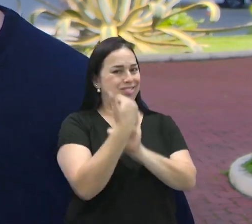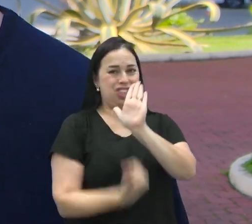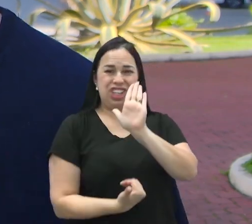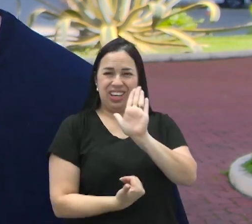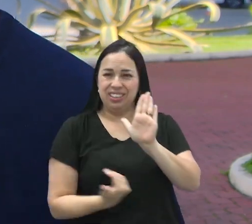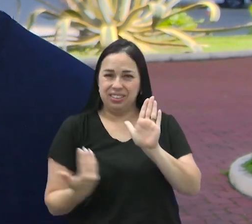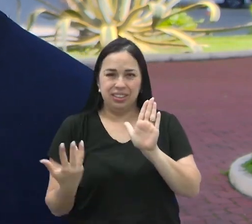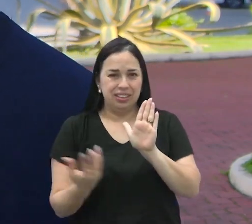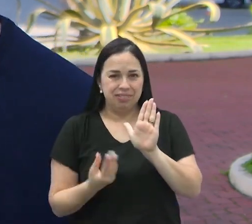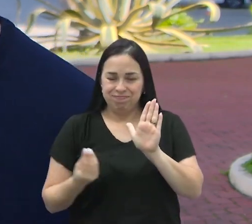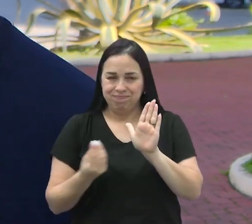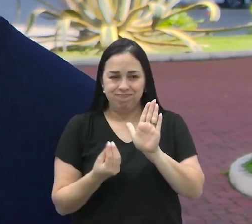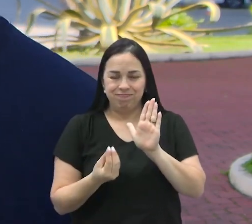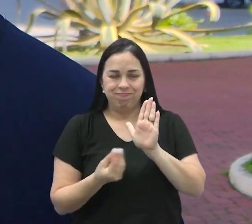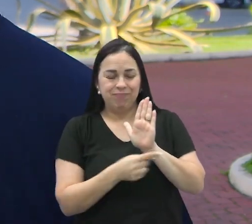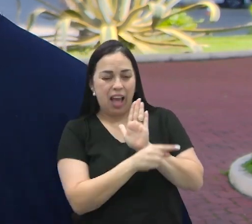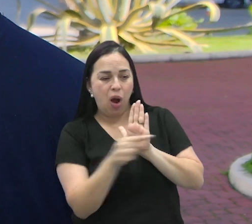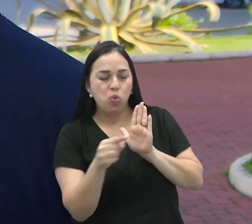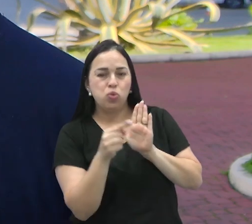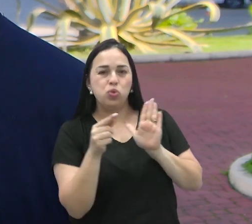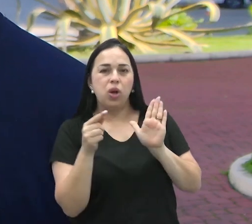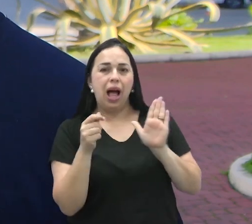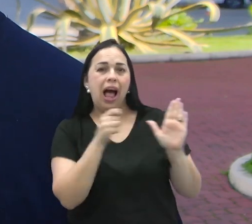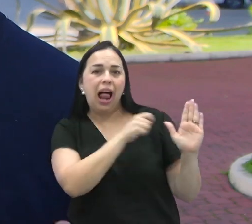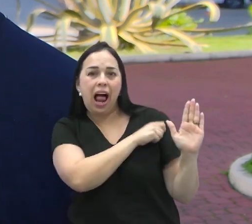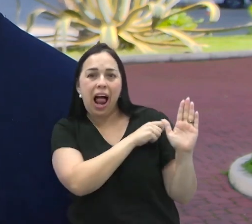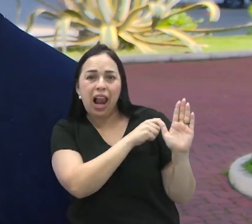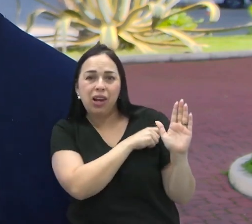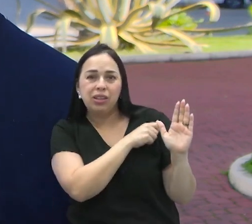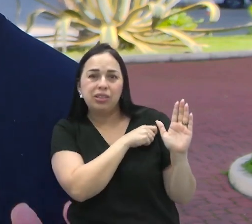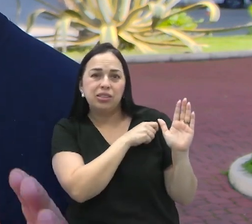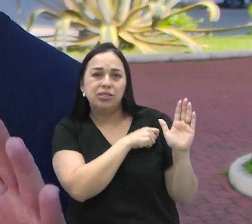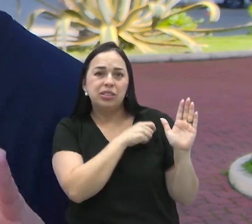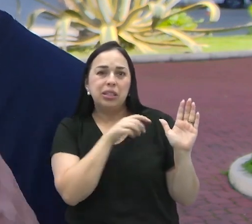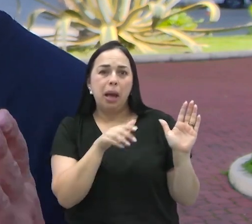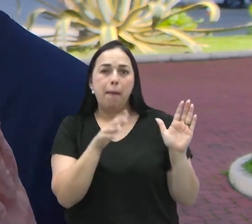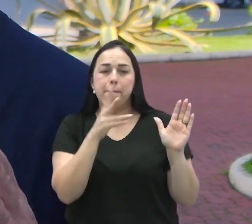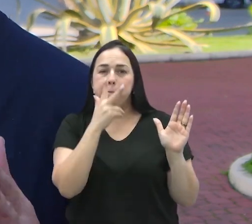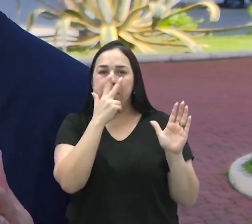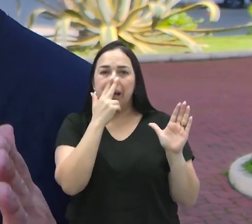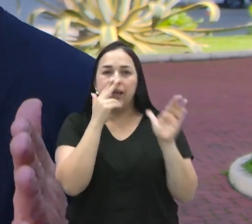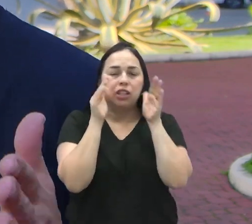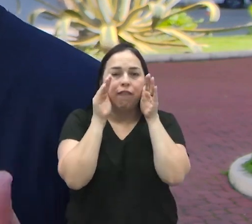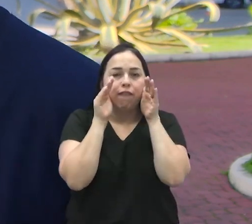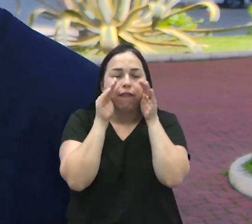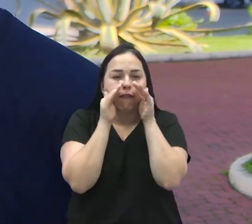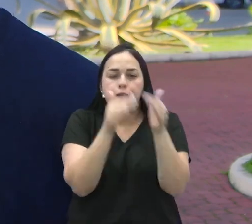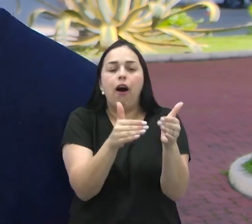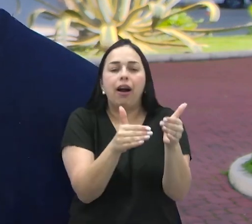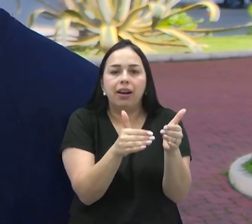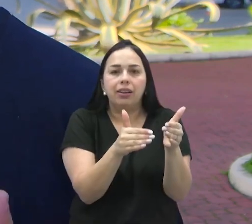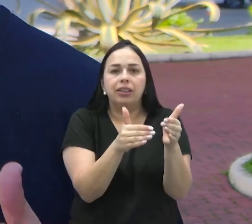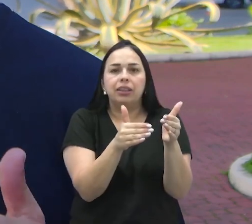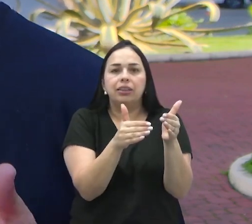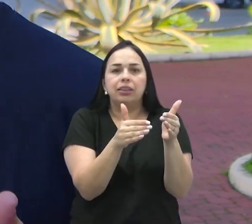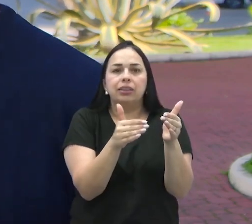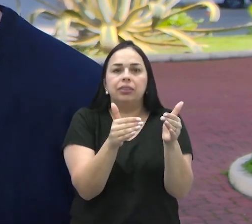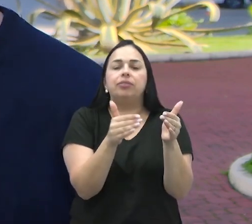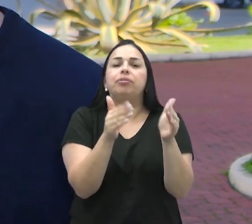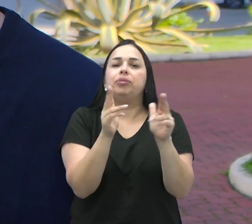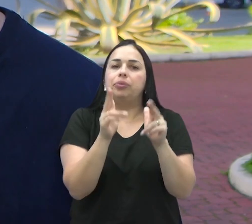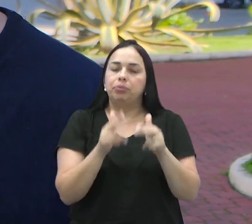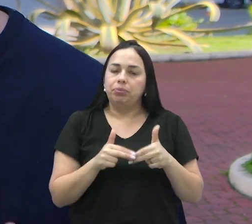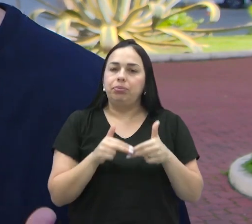tira essas disciplinas, a tendência é que o pensamento, a visão de mundo fique muito especializada e